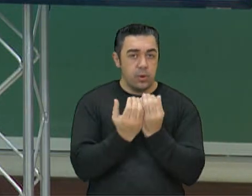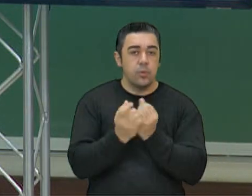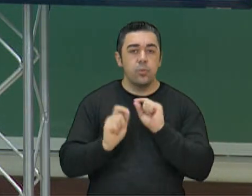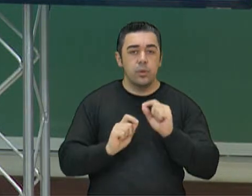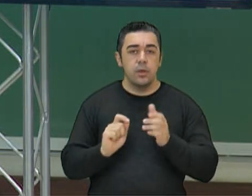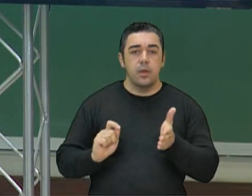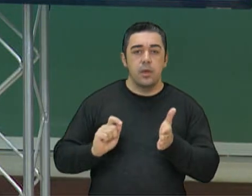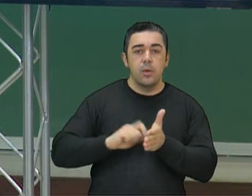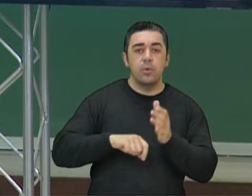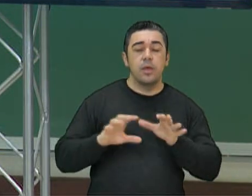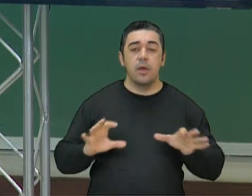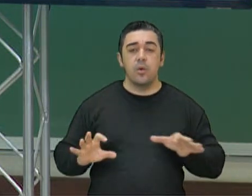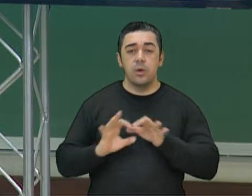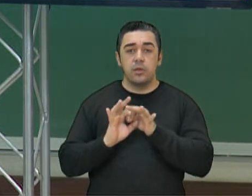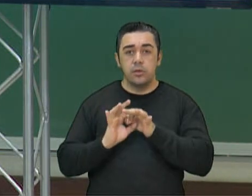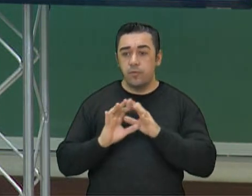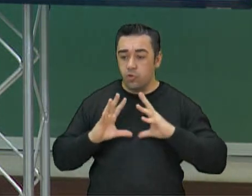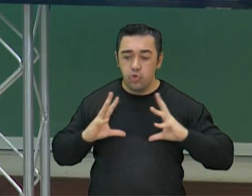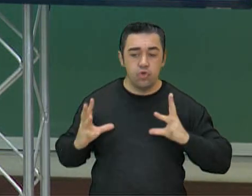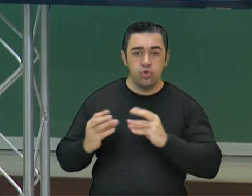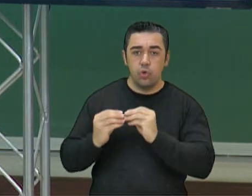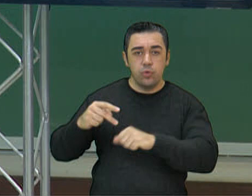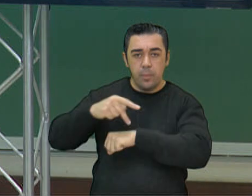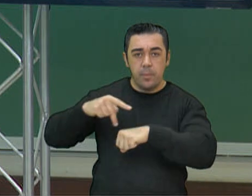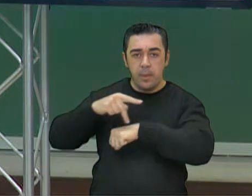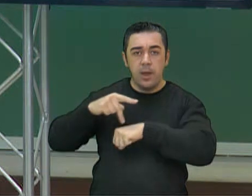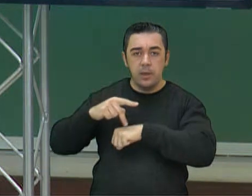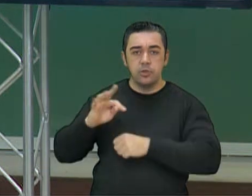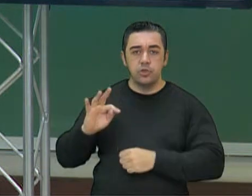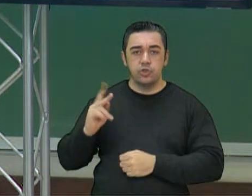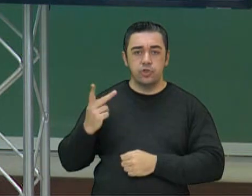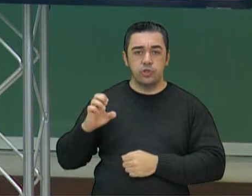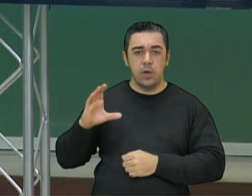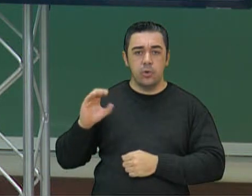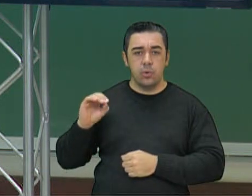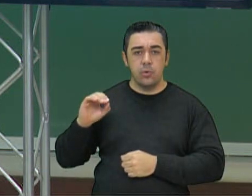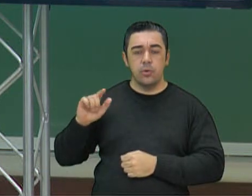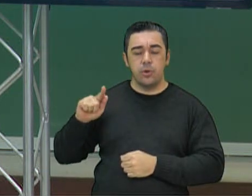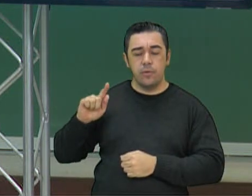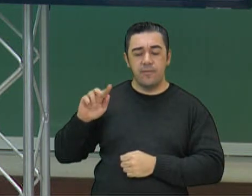anexaram a Tchecoslováquia toda, desrespeitando o que havia sido